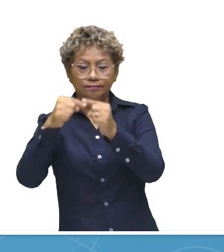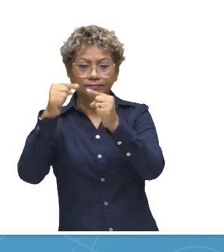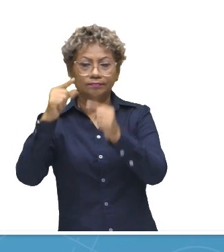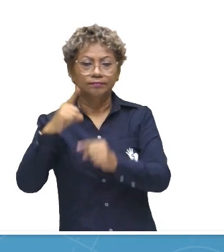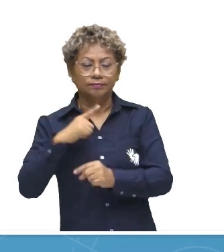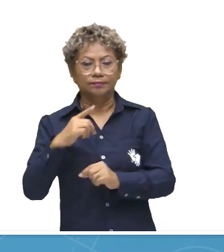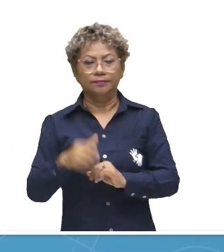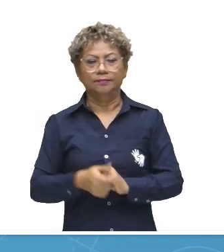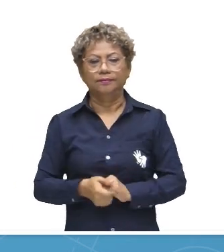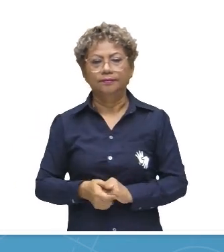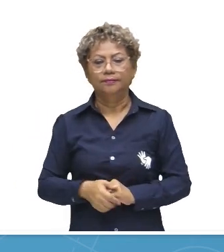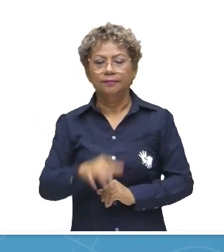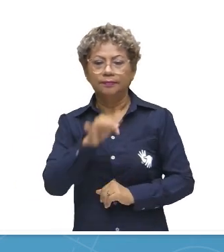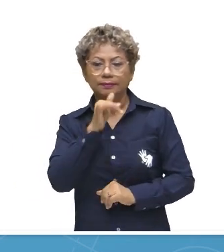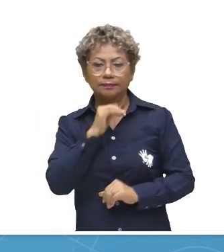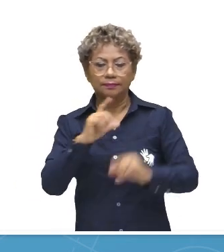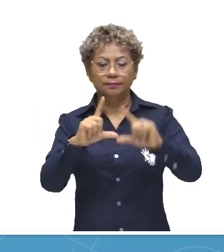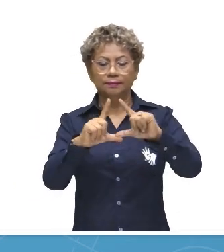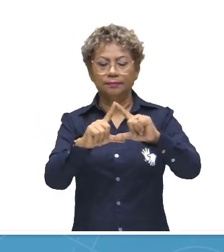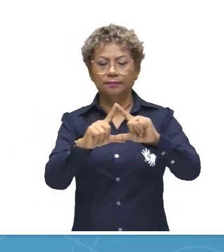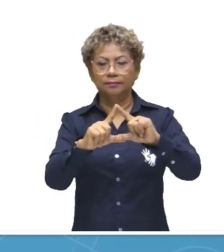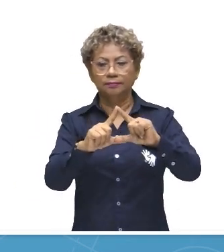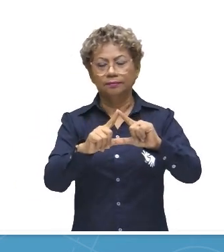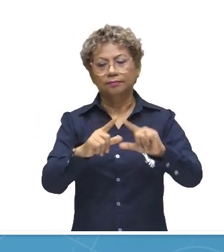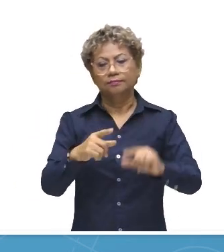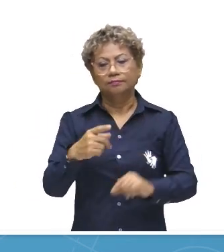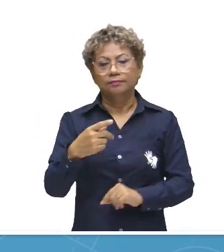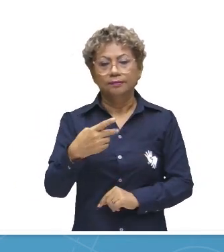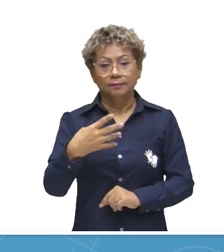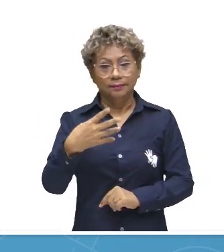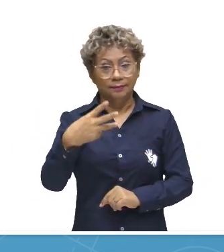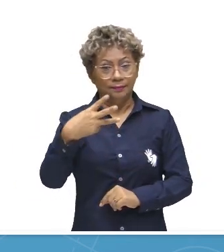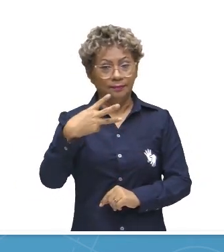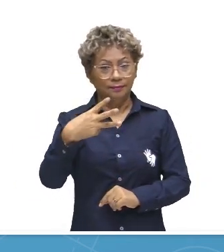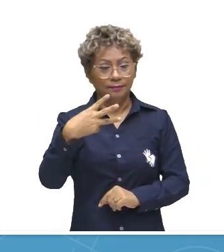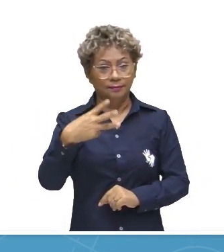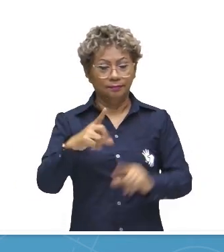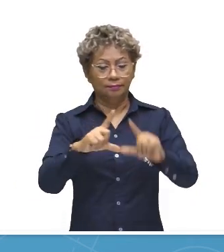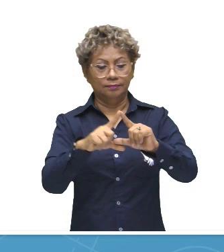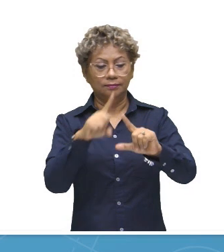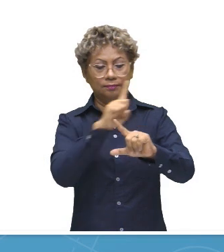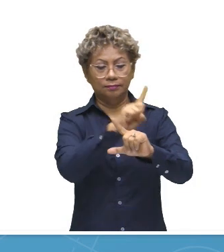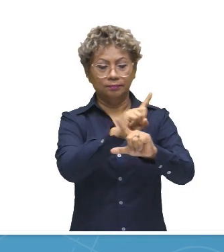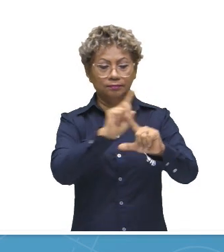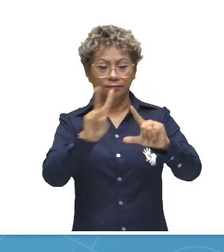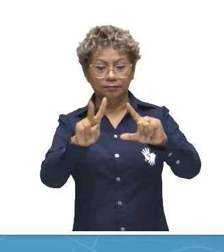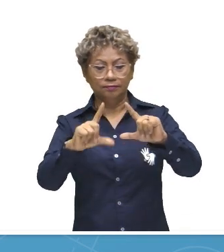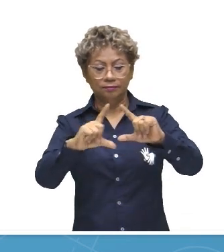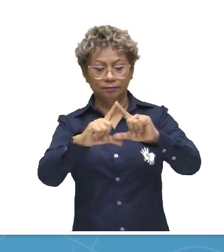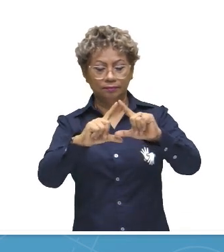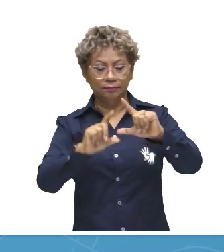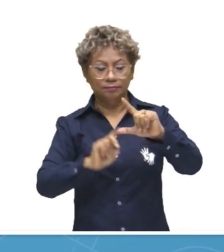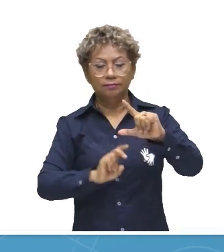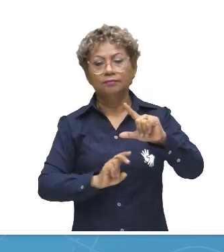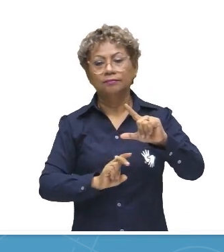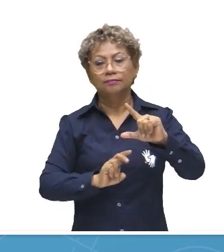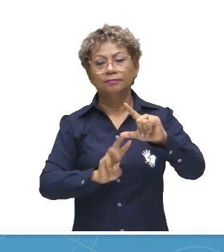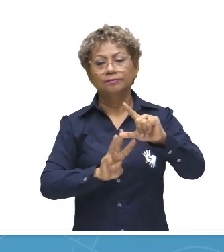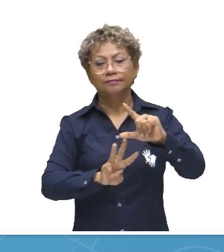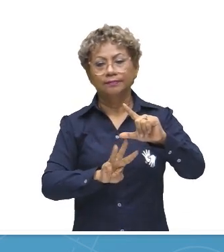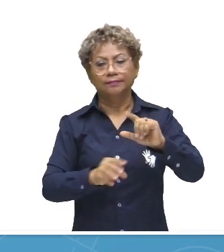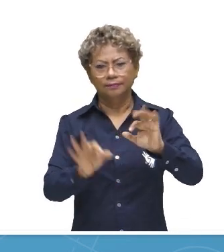O triângulo é um polígono que possui três lados, correto?